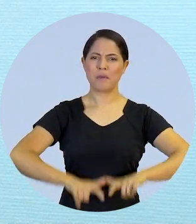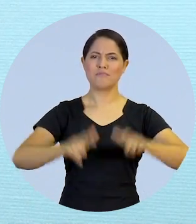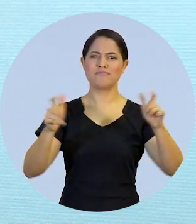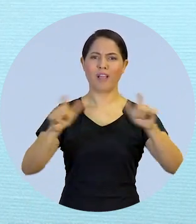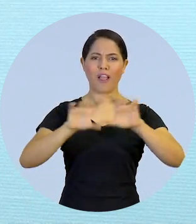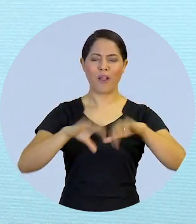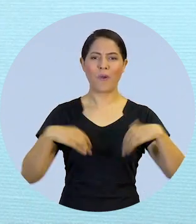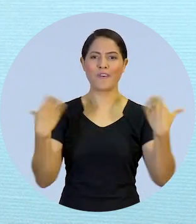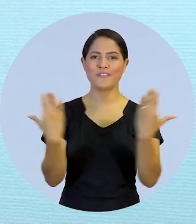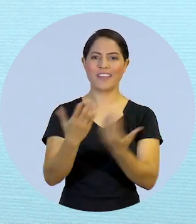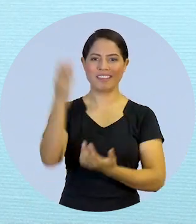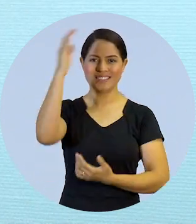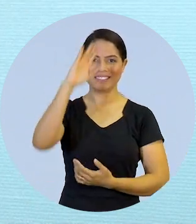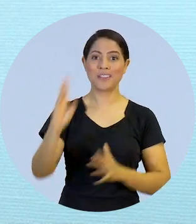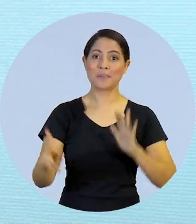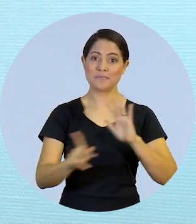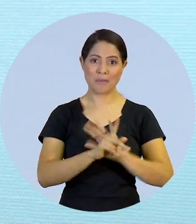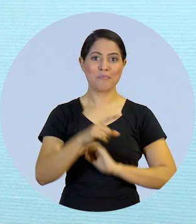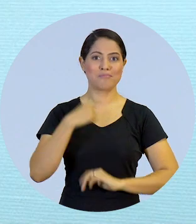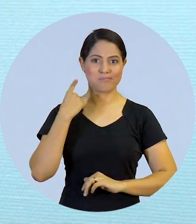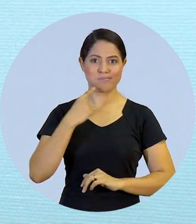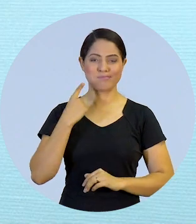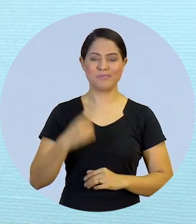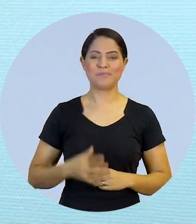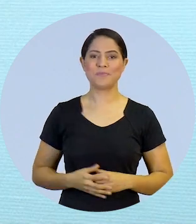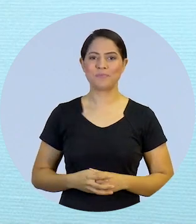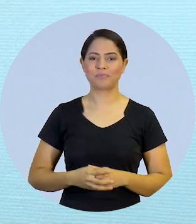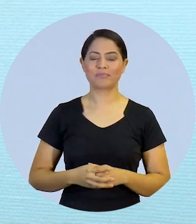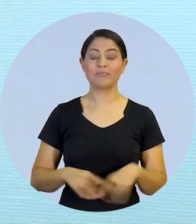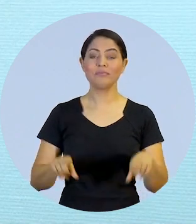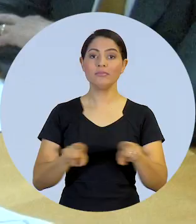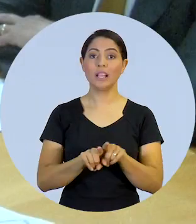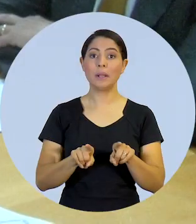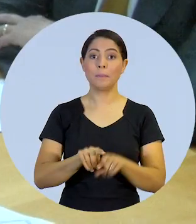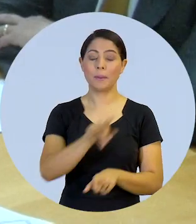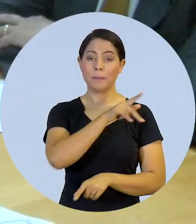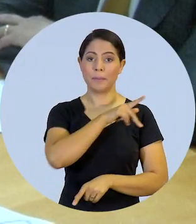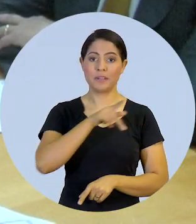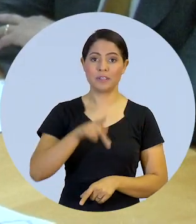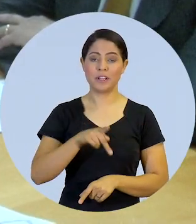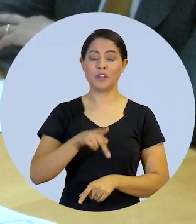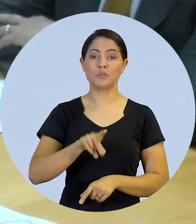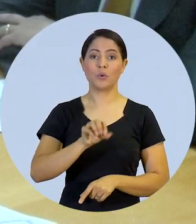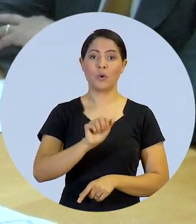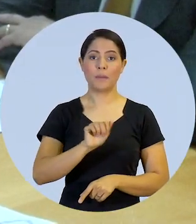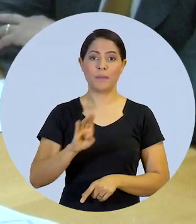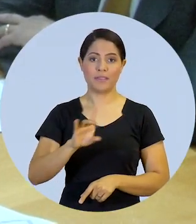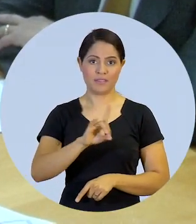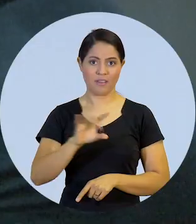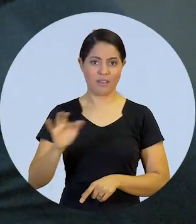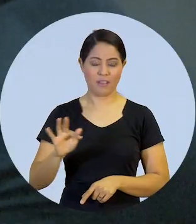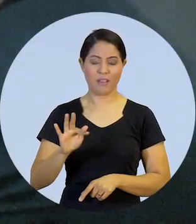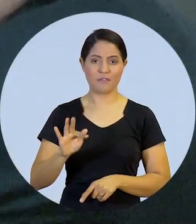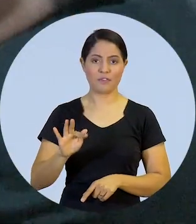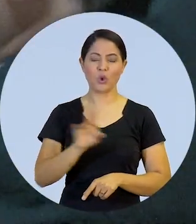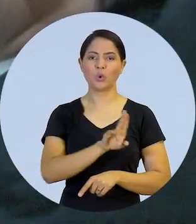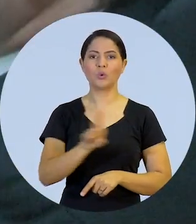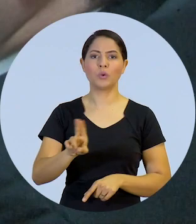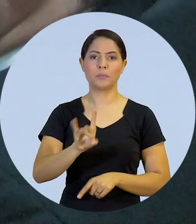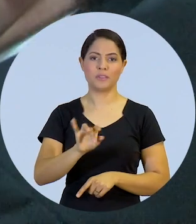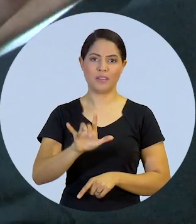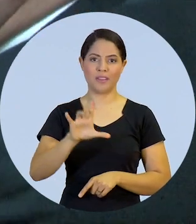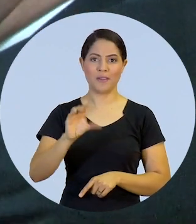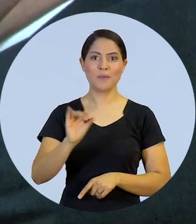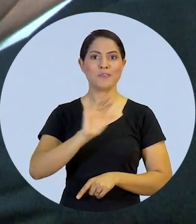maior conferência nacional da advocacia. O presidente da OAB Distrito Federal, Délio Lins